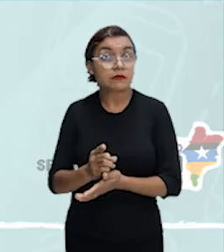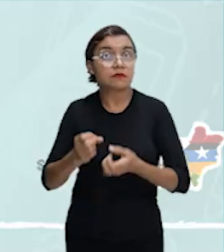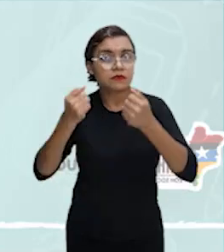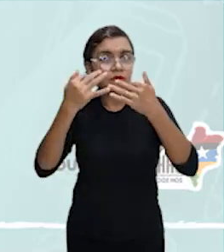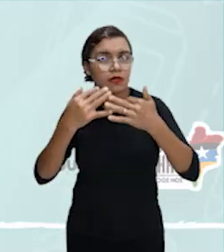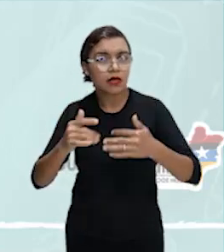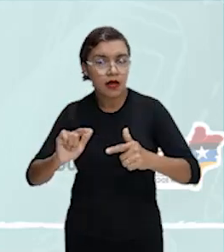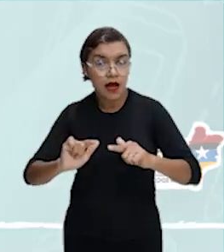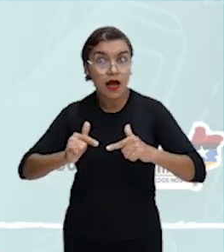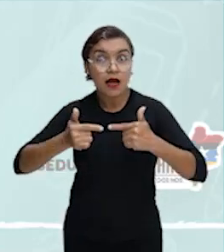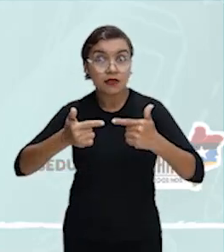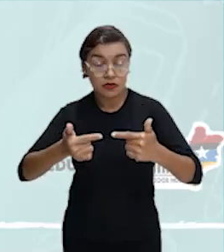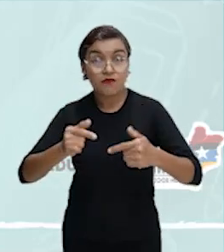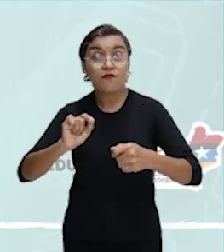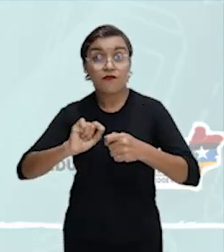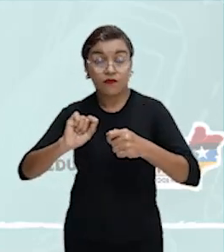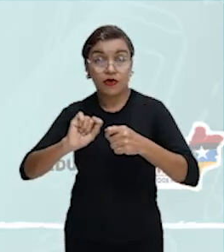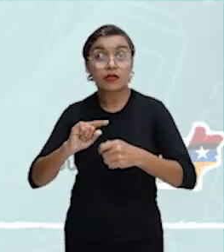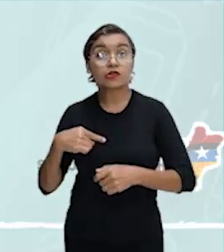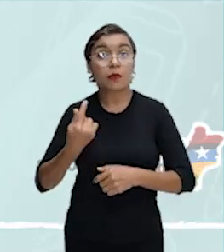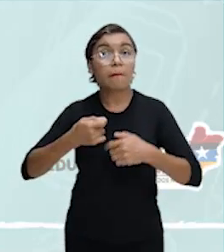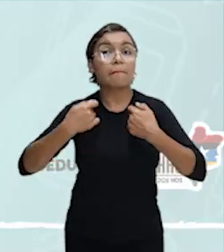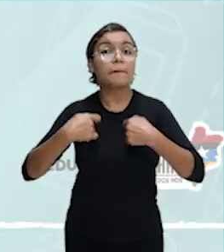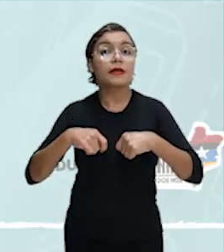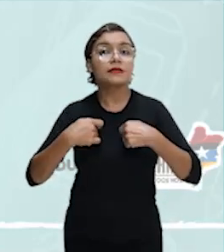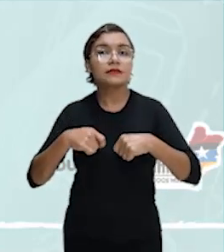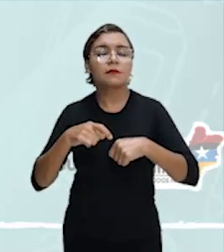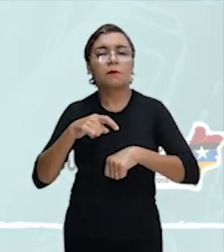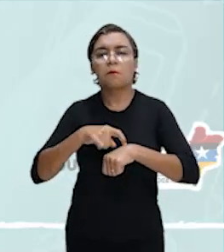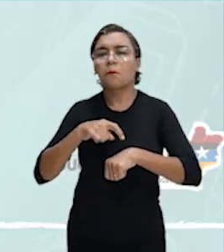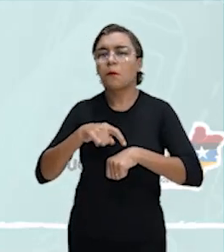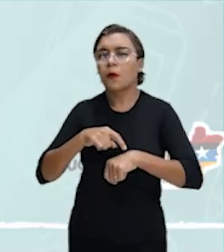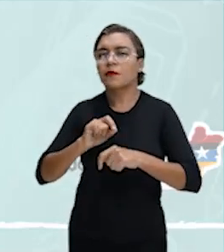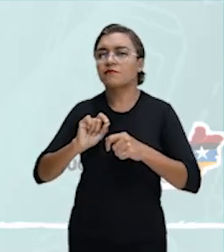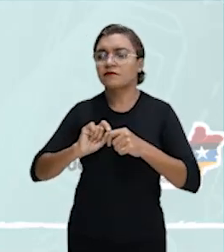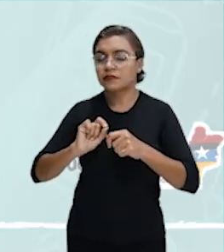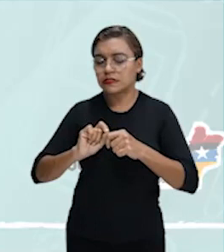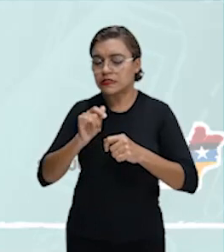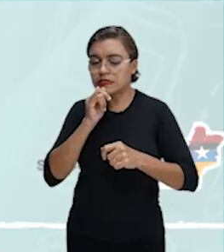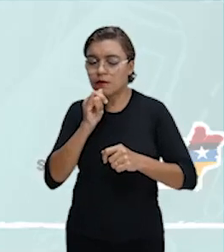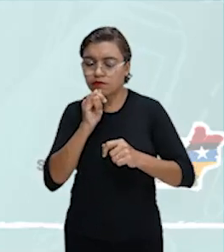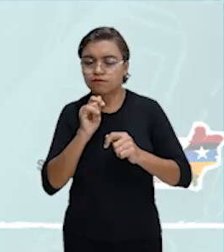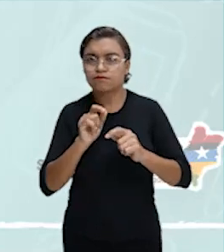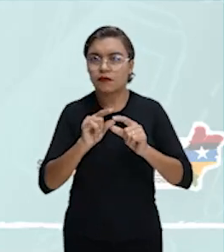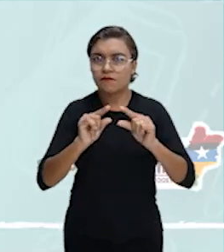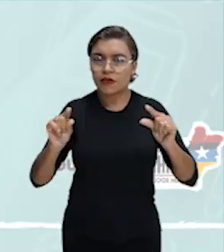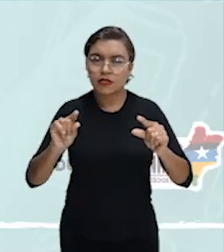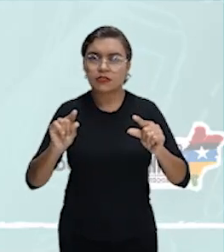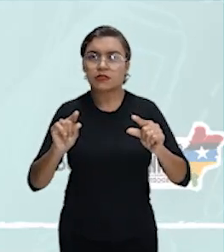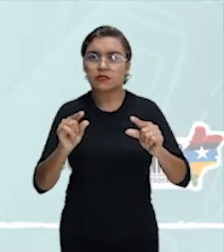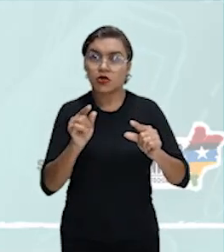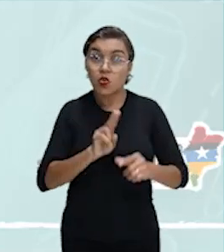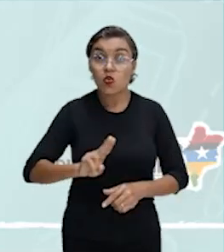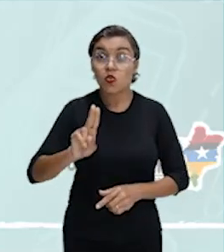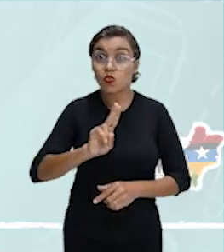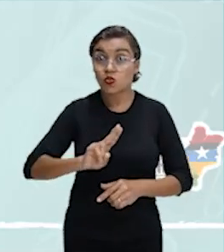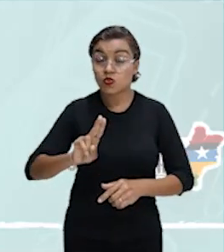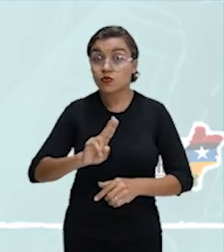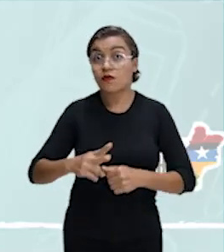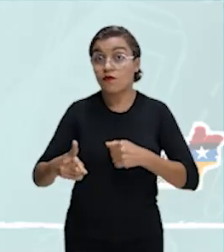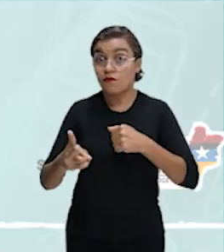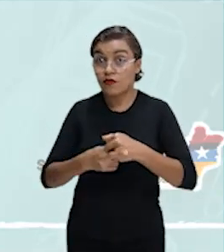que está sendo realizada, nós precisamos, na hora de fazer as frases interrogativas e negativas, usar um verbo